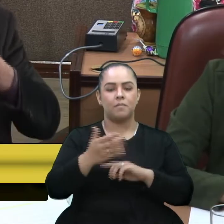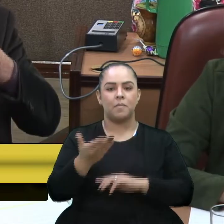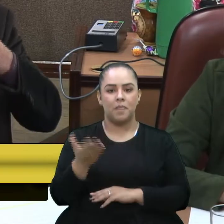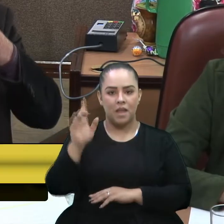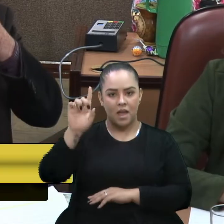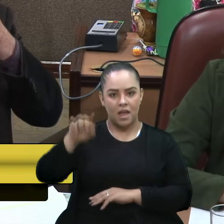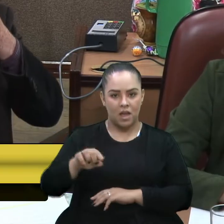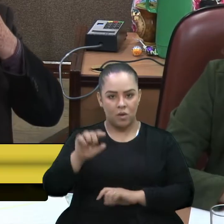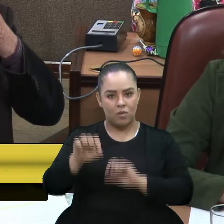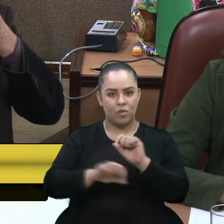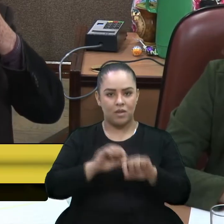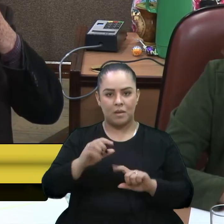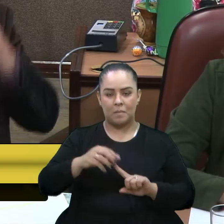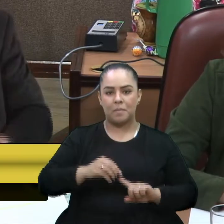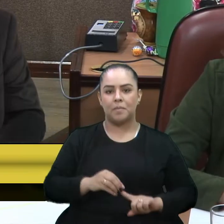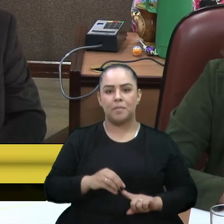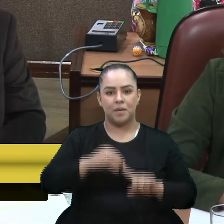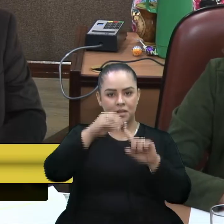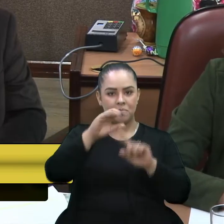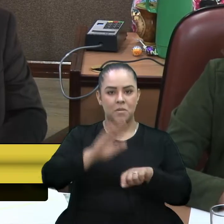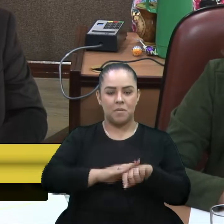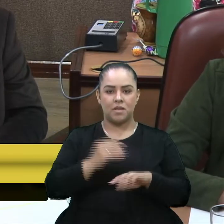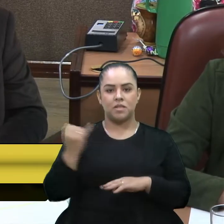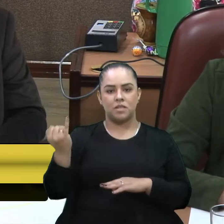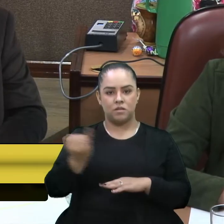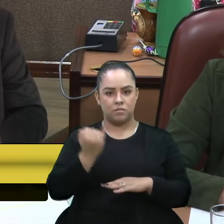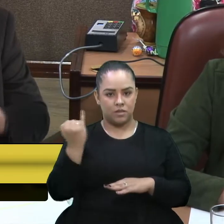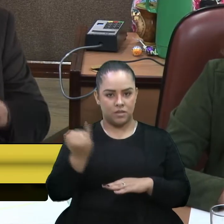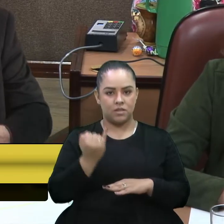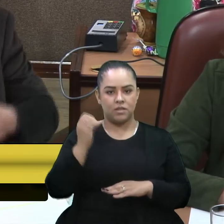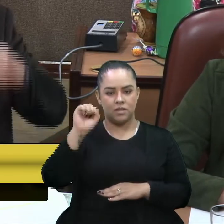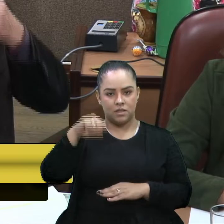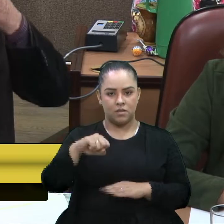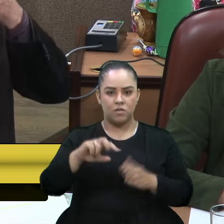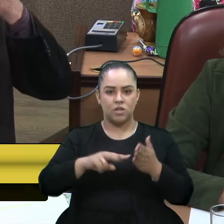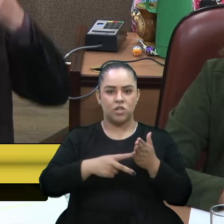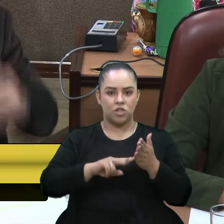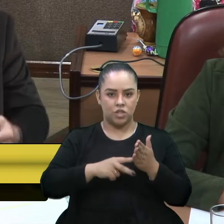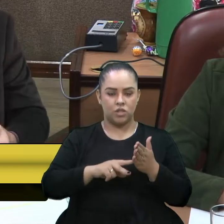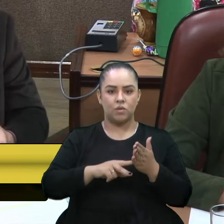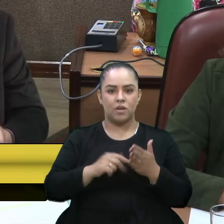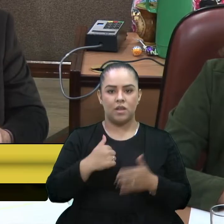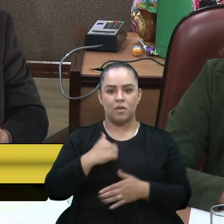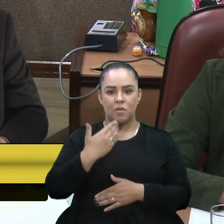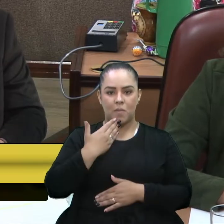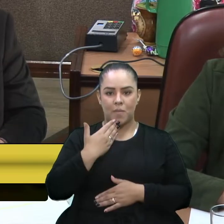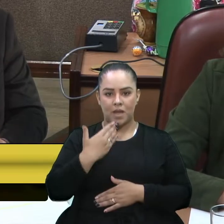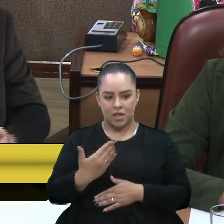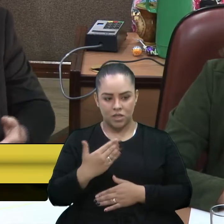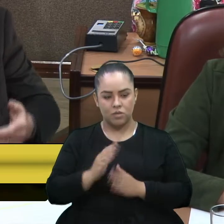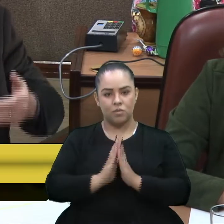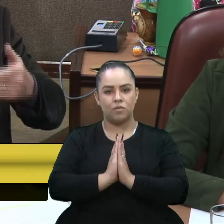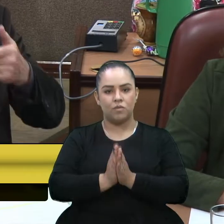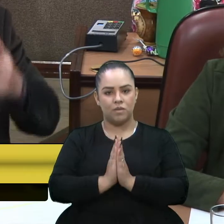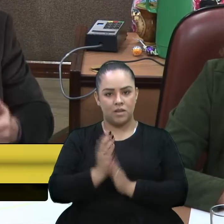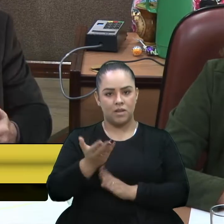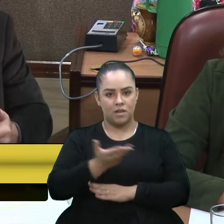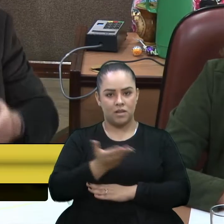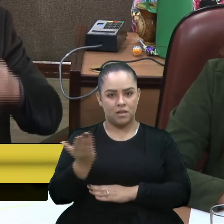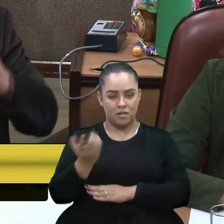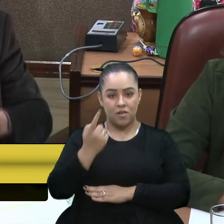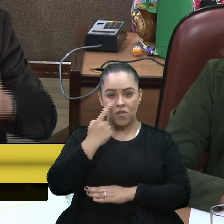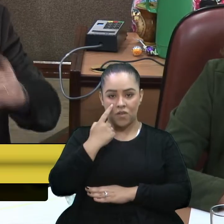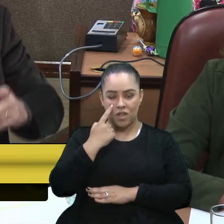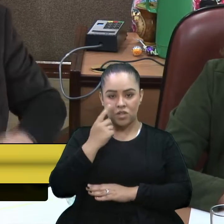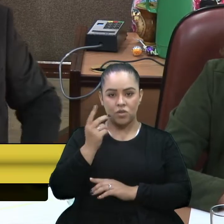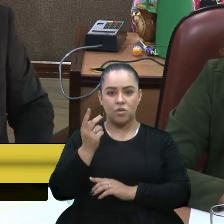que esse é o ponto crucial, e que o sindicato, eu faço um apelo a eles que analisem e